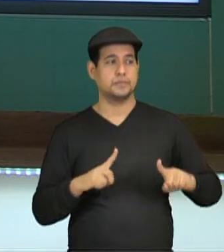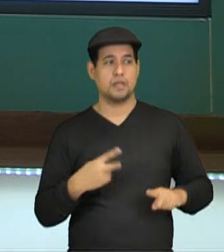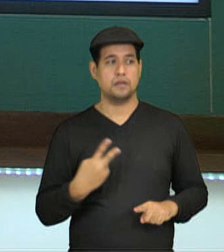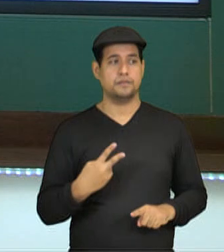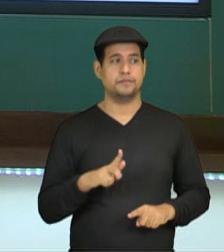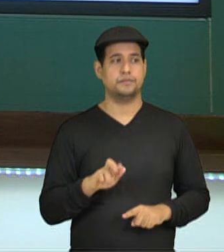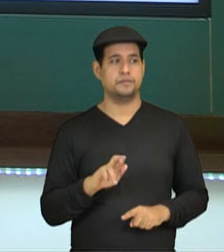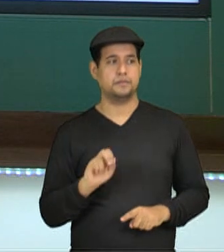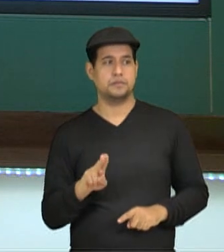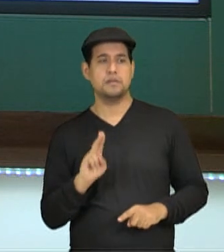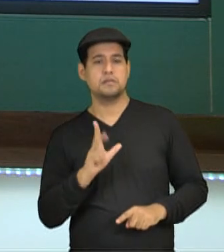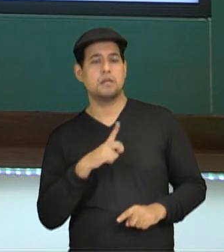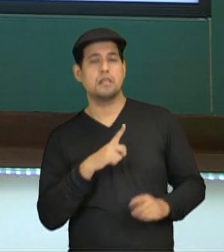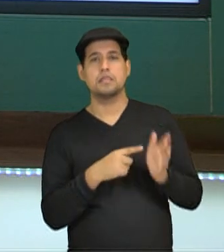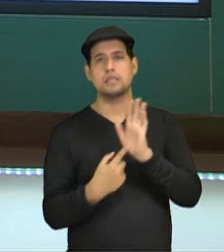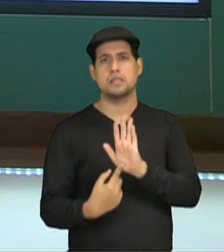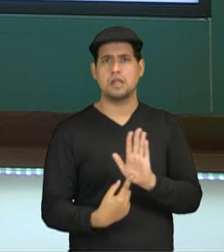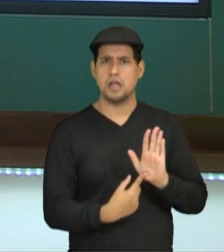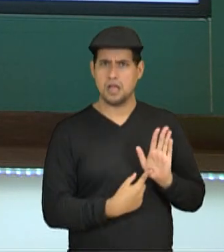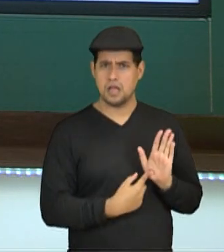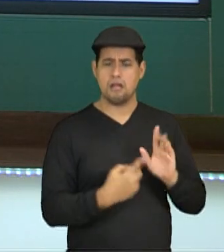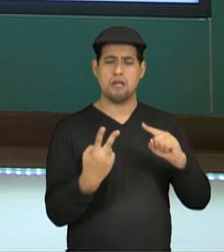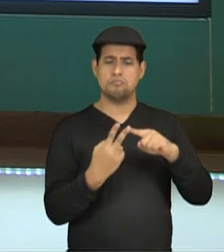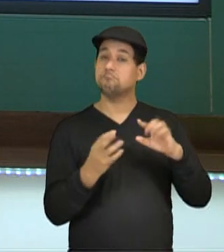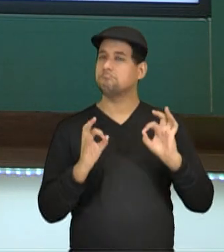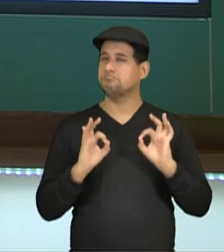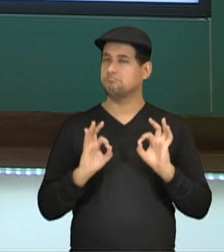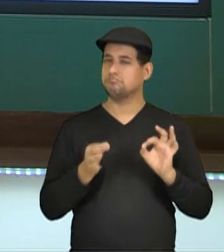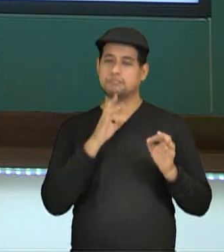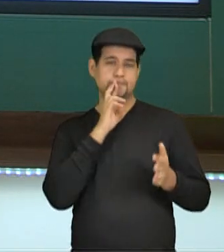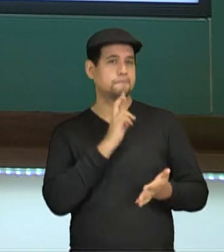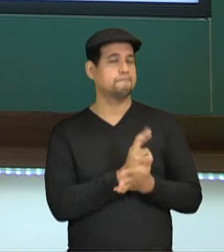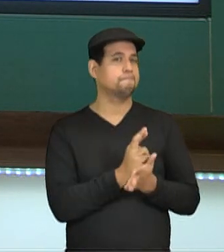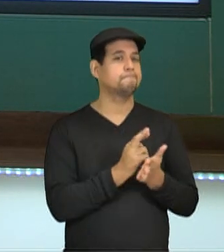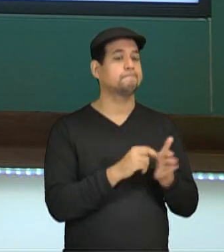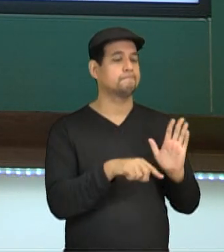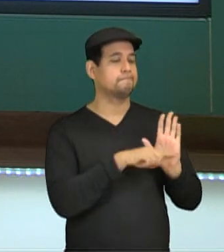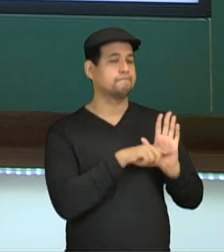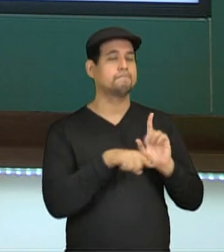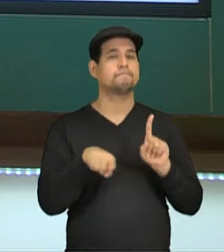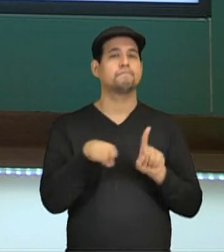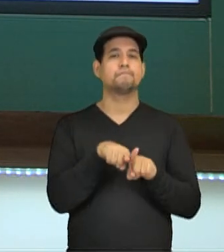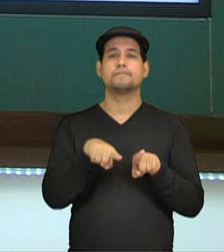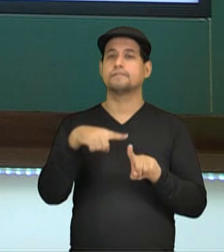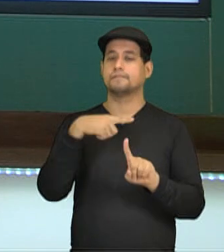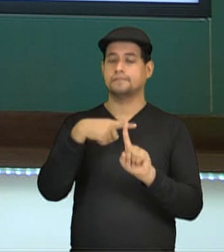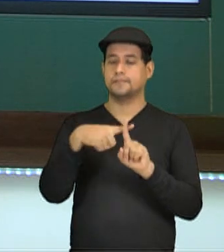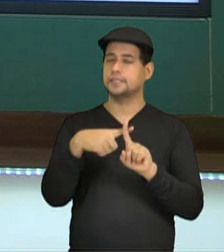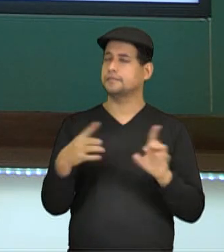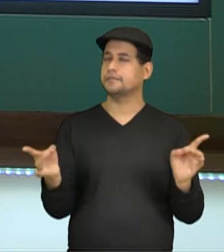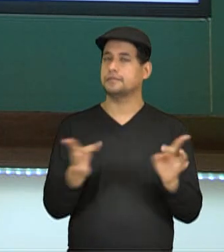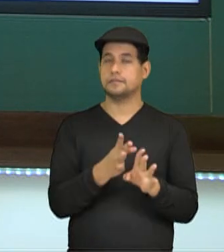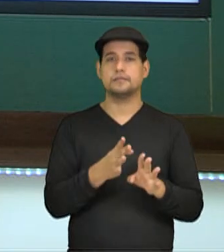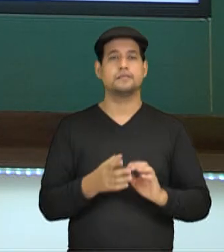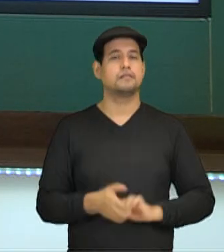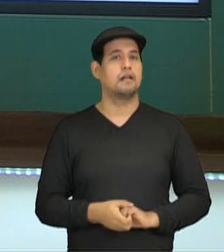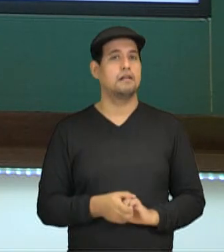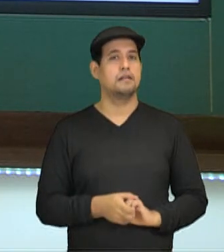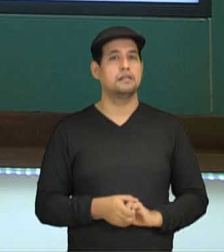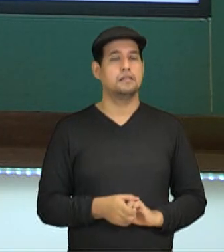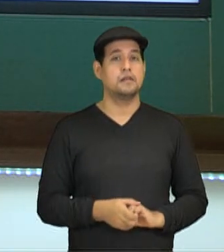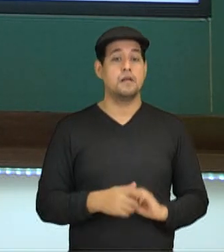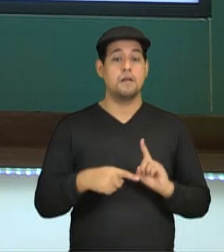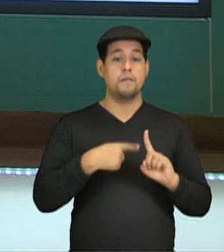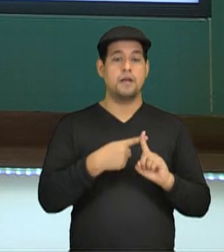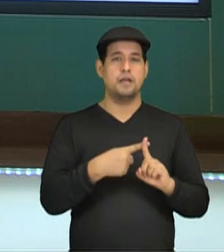segundo grau, sempre que você extrai uma raiz, dá certo a resposta positiva e a negativa. Pronto, raiz quadrada de 4, mais e